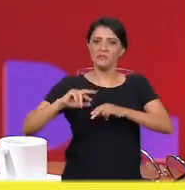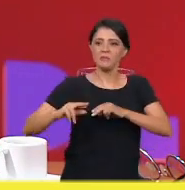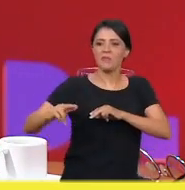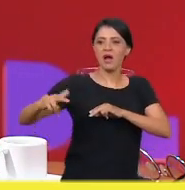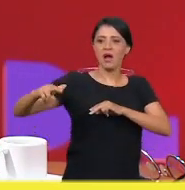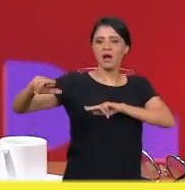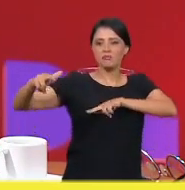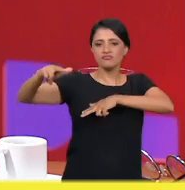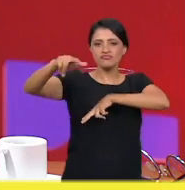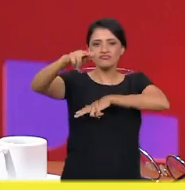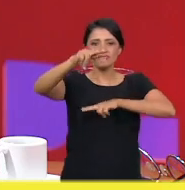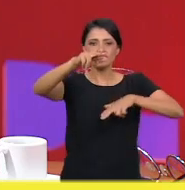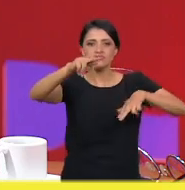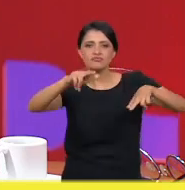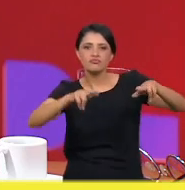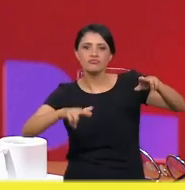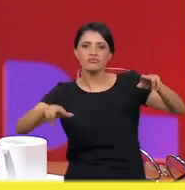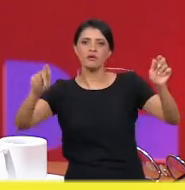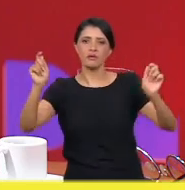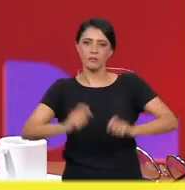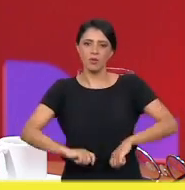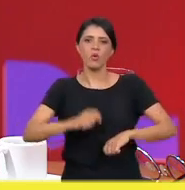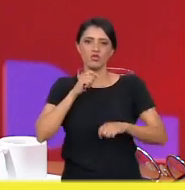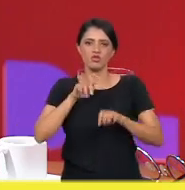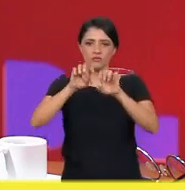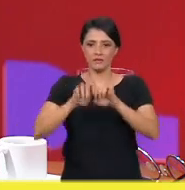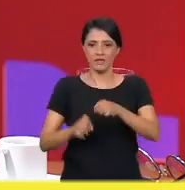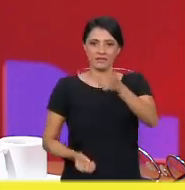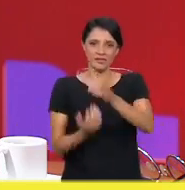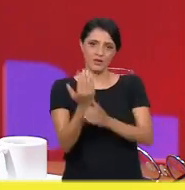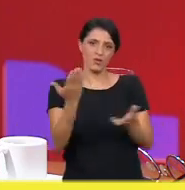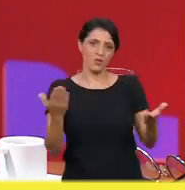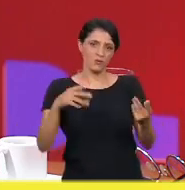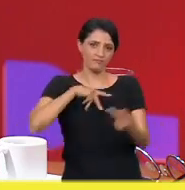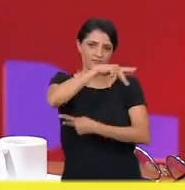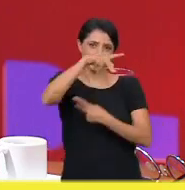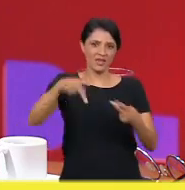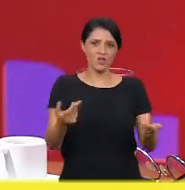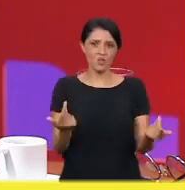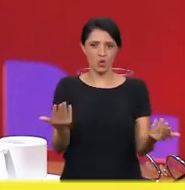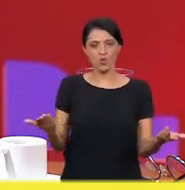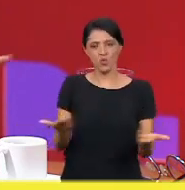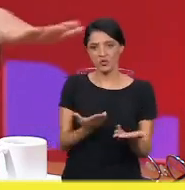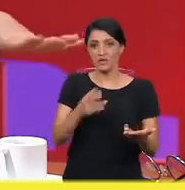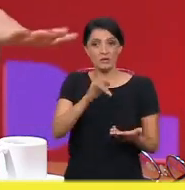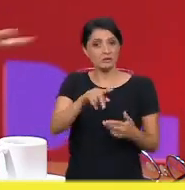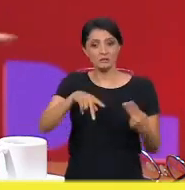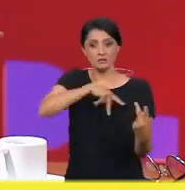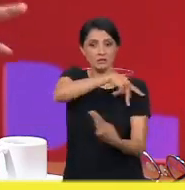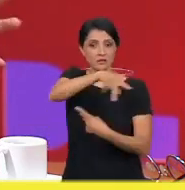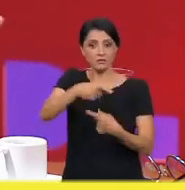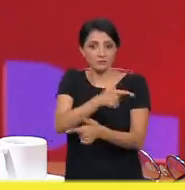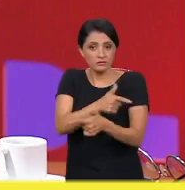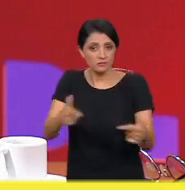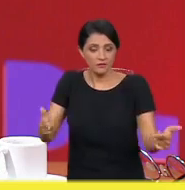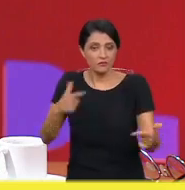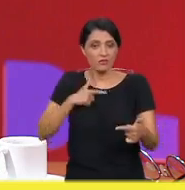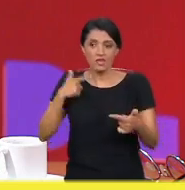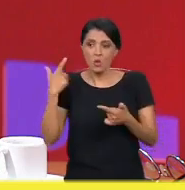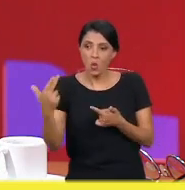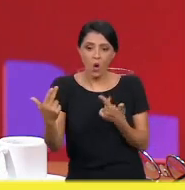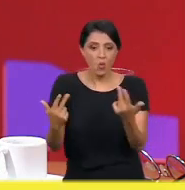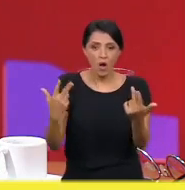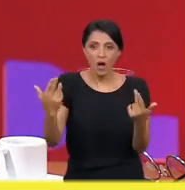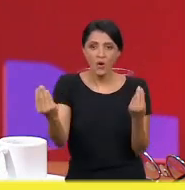densidade que permitiu com que as estruturas se formassem hoje no universo. Porque se o universo não fosse totalmente homogêneo, como é que a gente ia